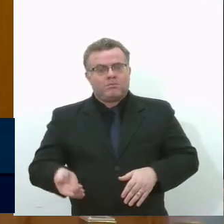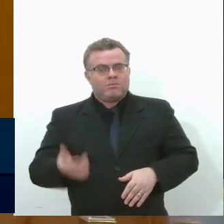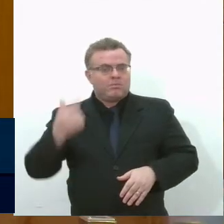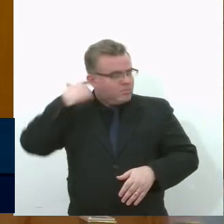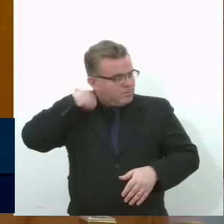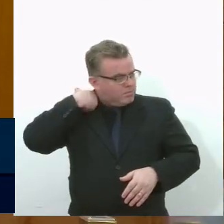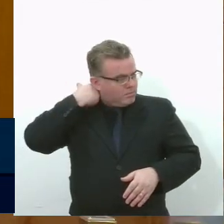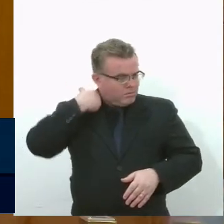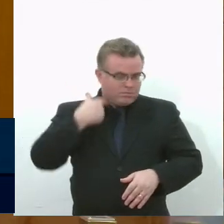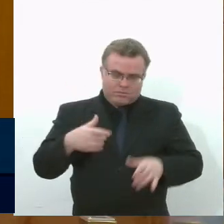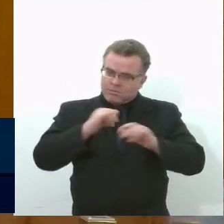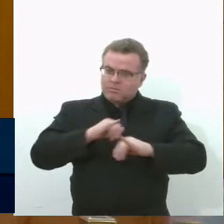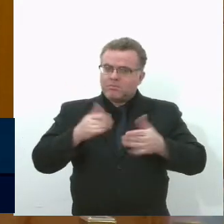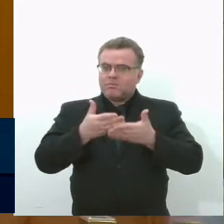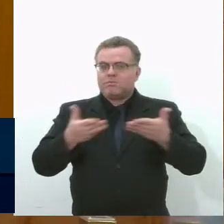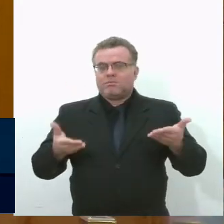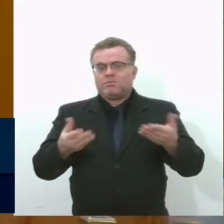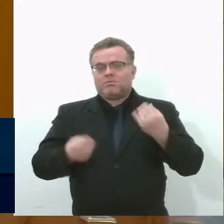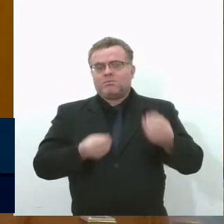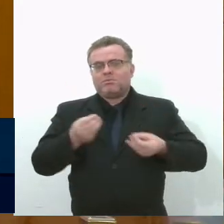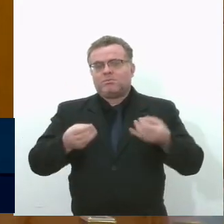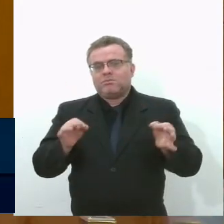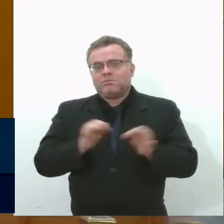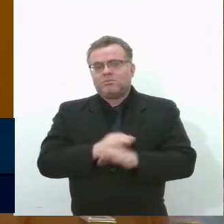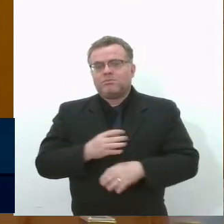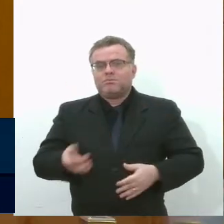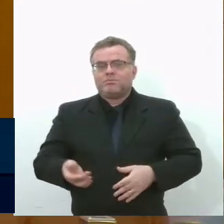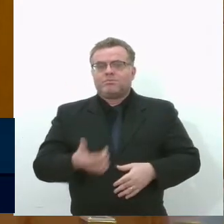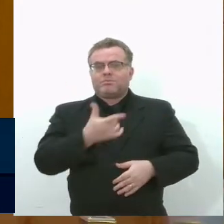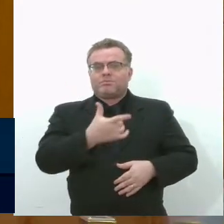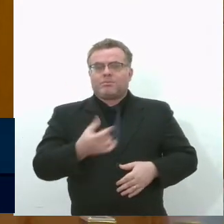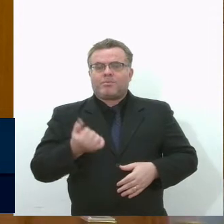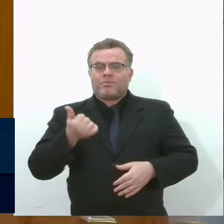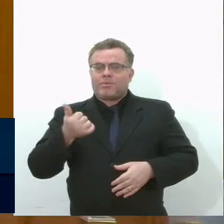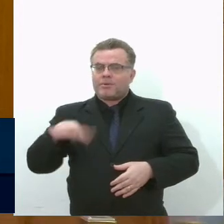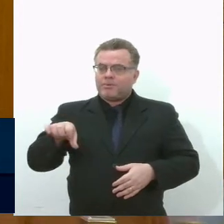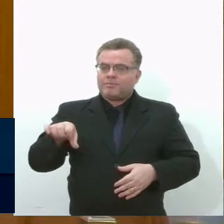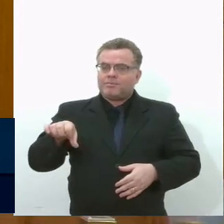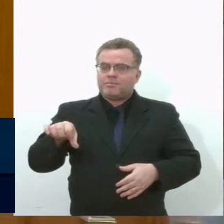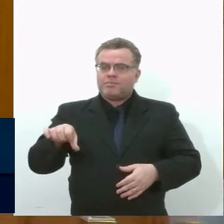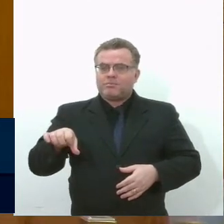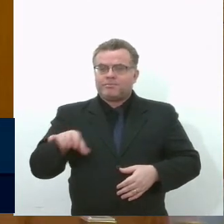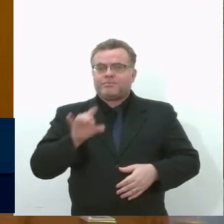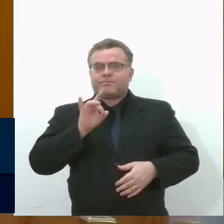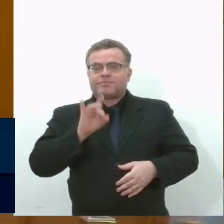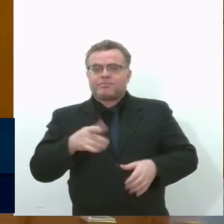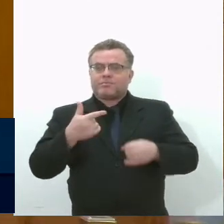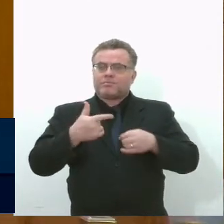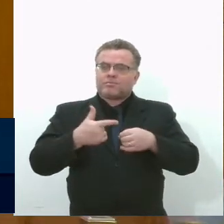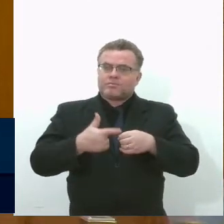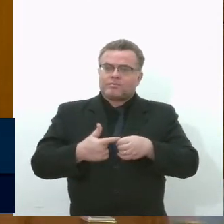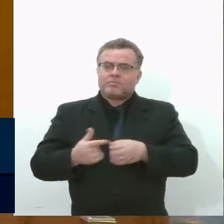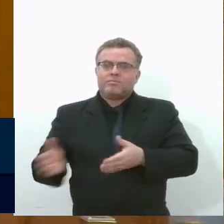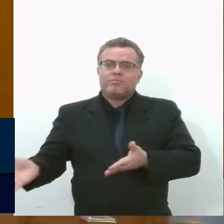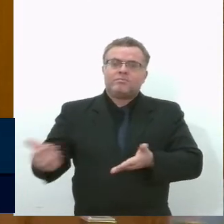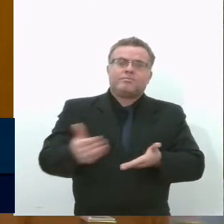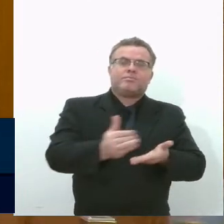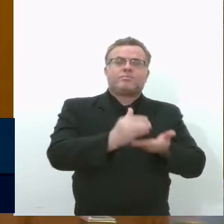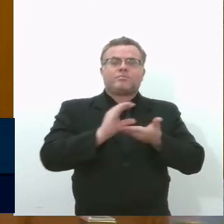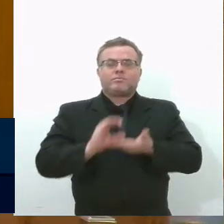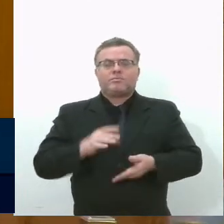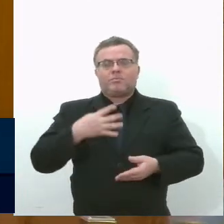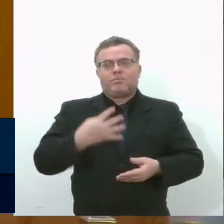aos colegas que em 2019, só da gasolina, o Estado arrecadou R$